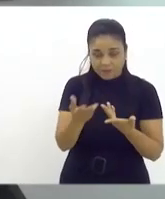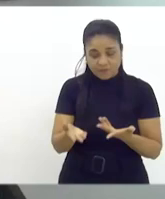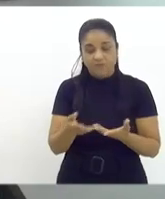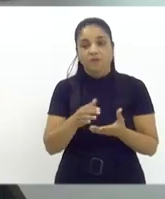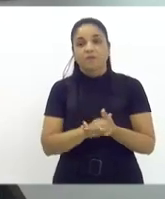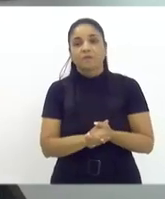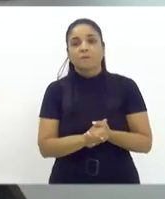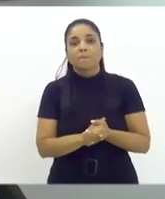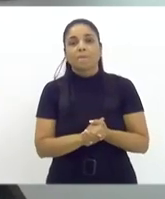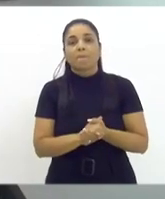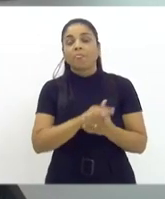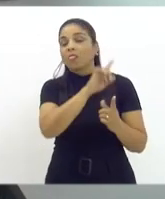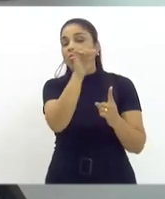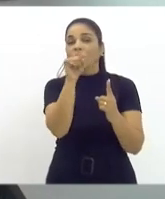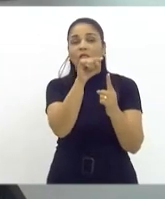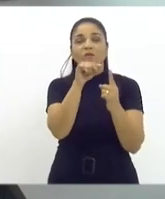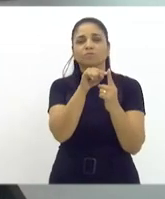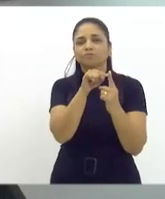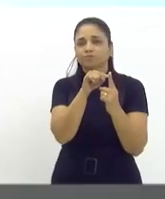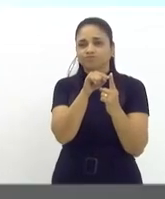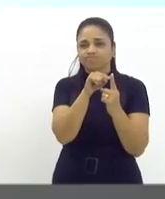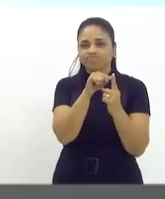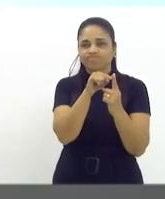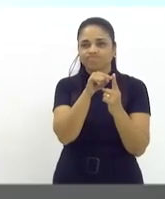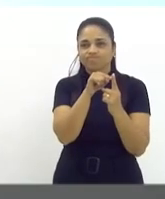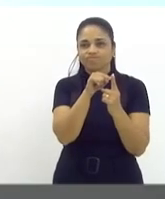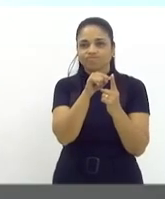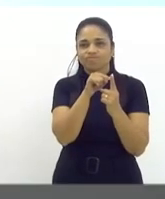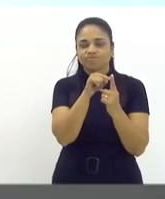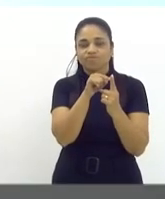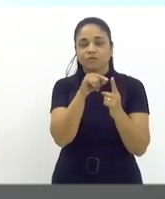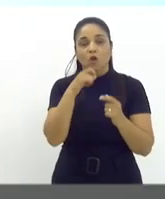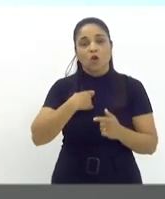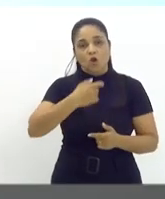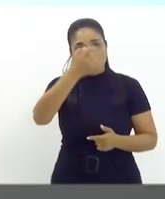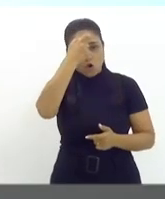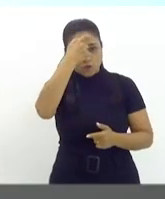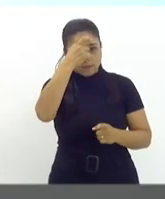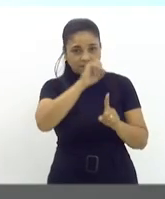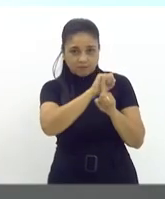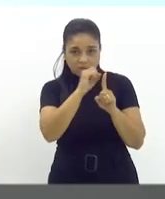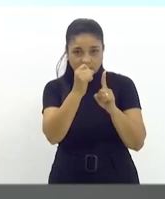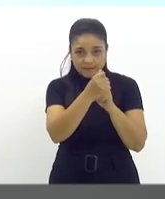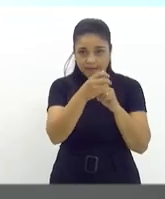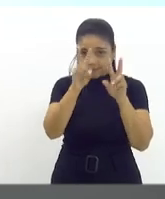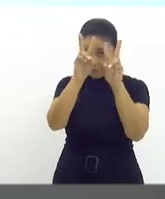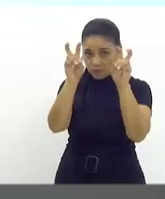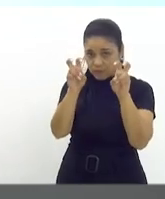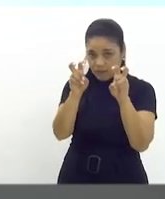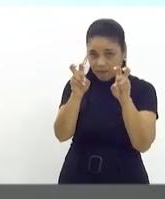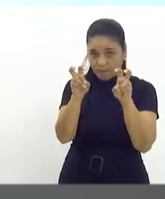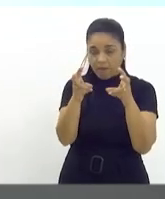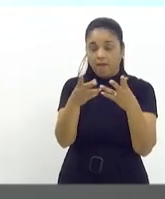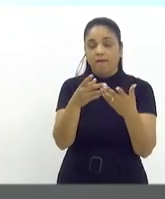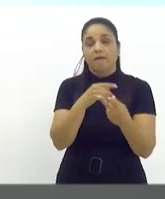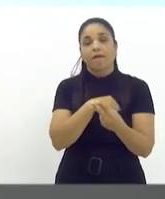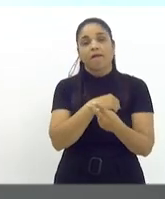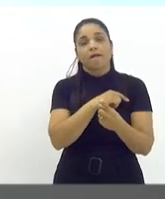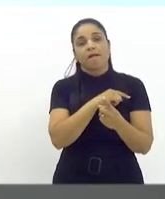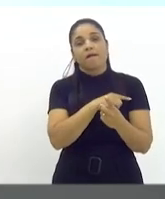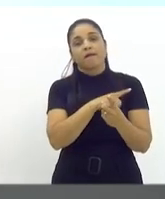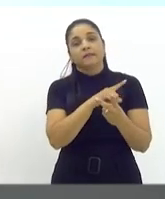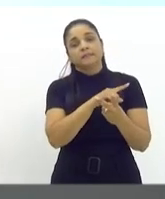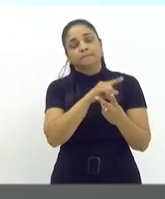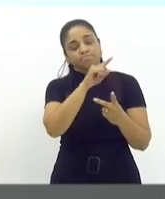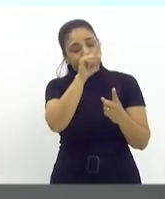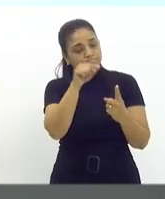o objetivo nós é seria conscientização da sociedade sobre o tema esse era um dos nossos objetivos eu acho que